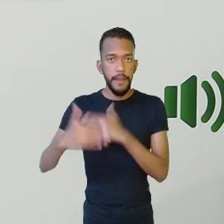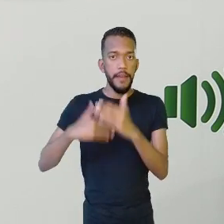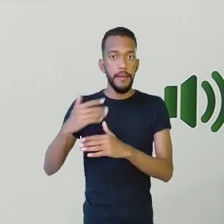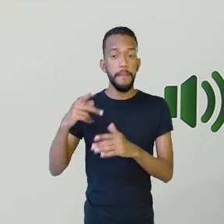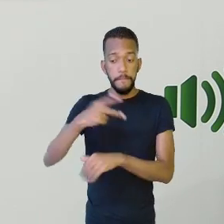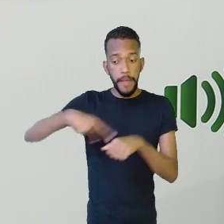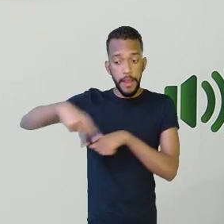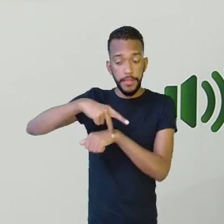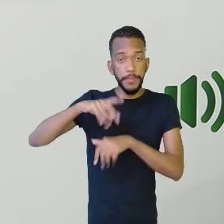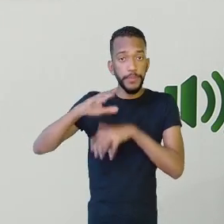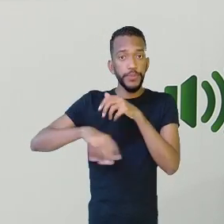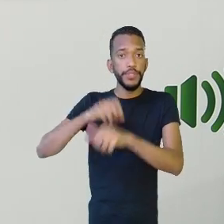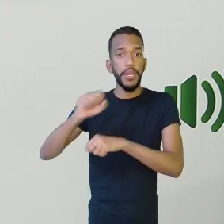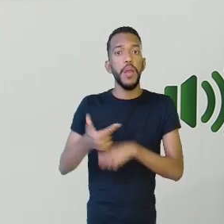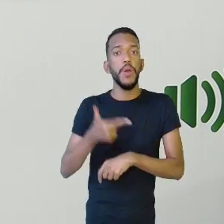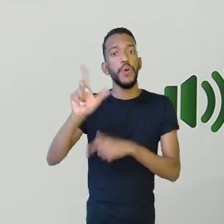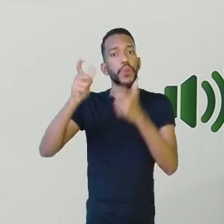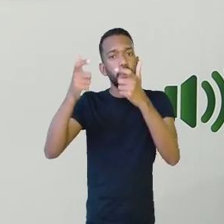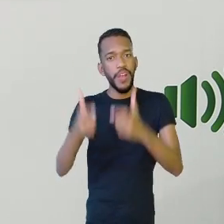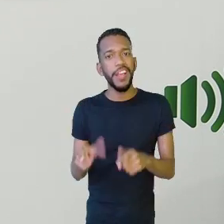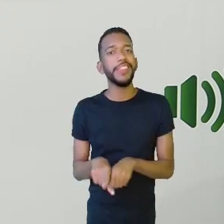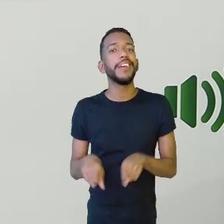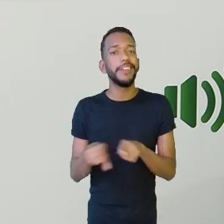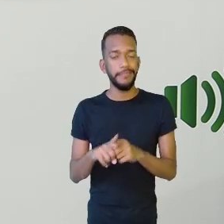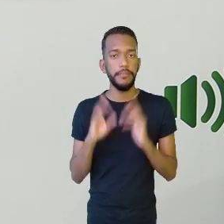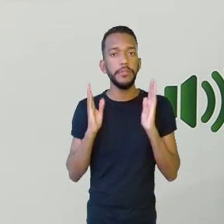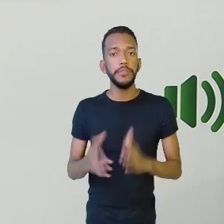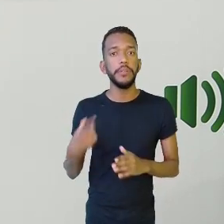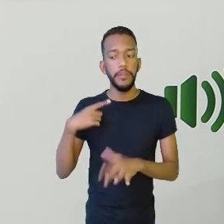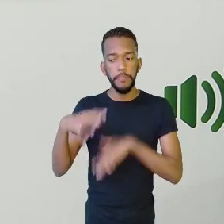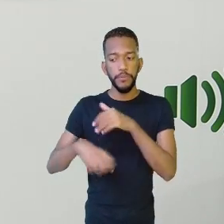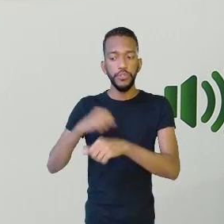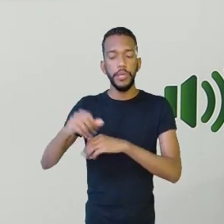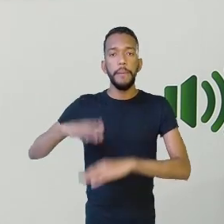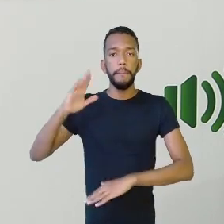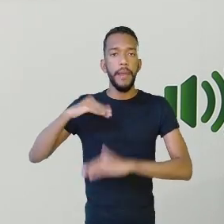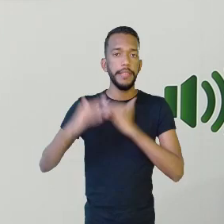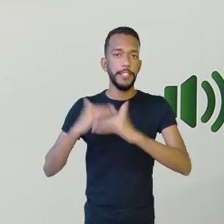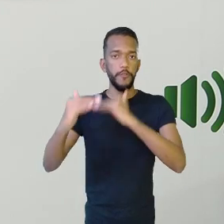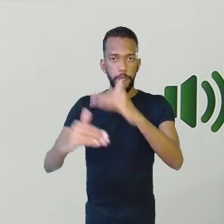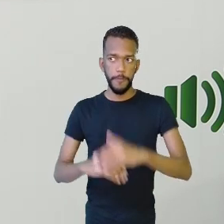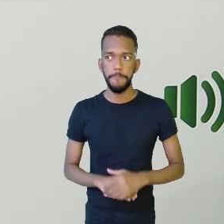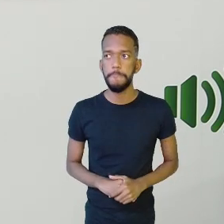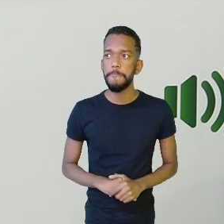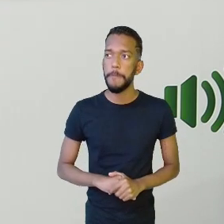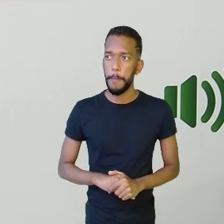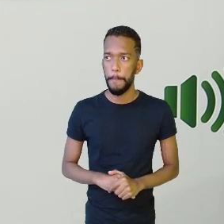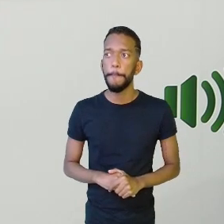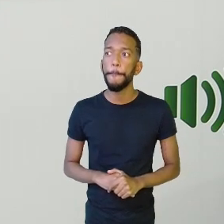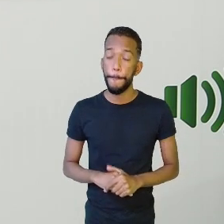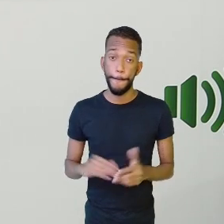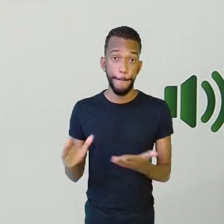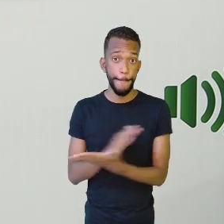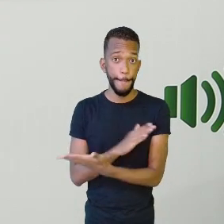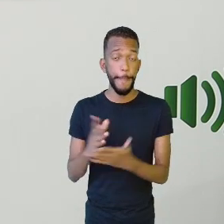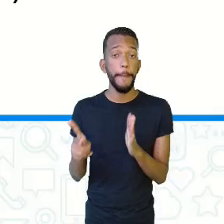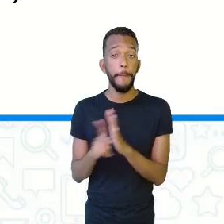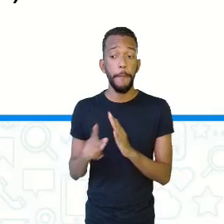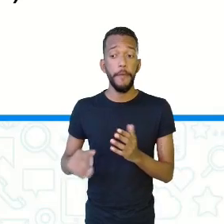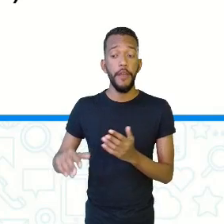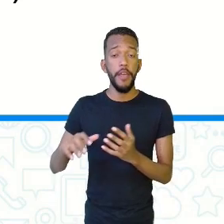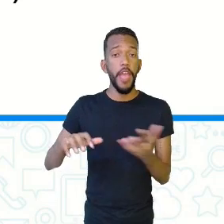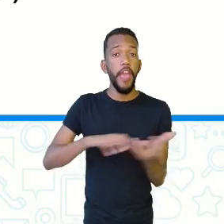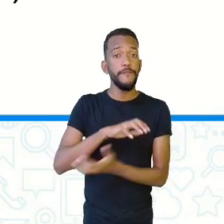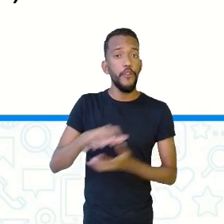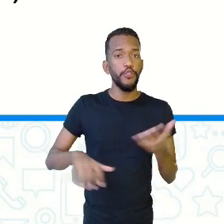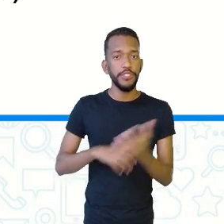também ir buscar, os outros lugares do país, a buscarem mais desenvolvimento. Algumas dessas revoluções